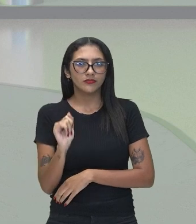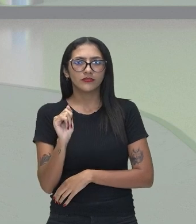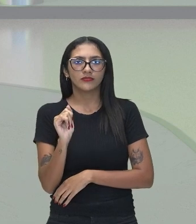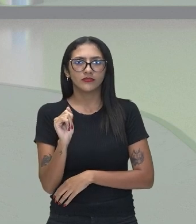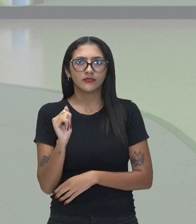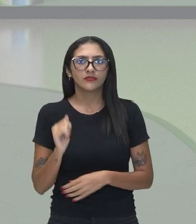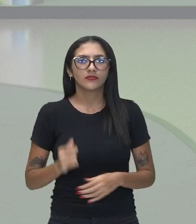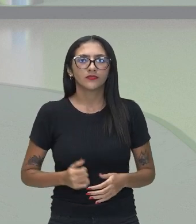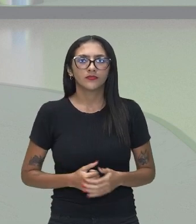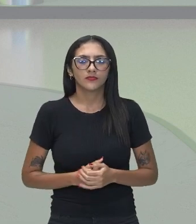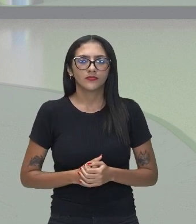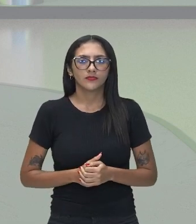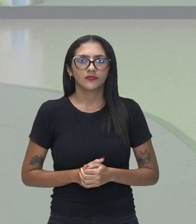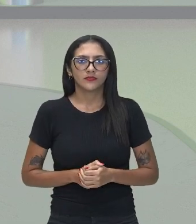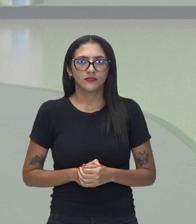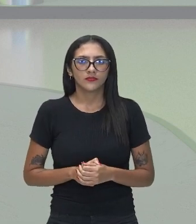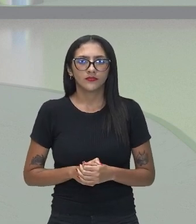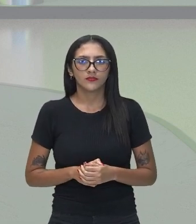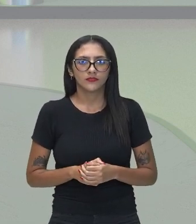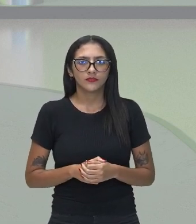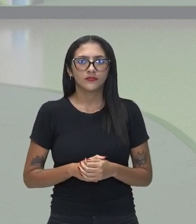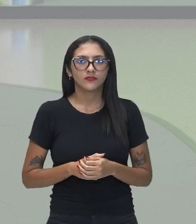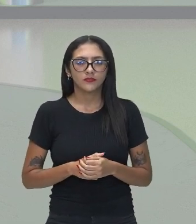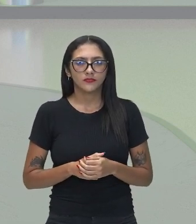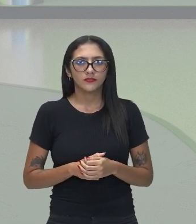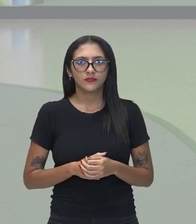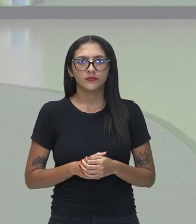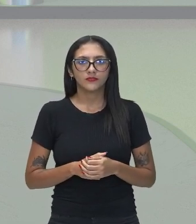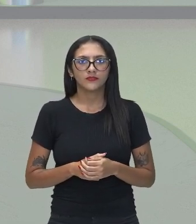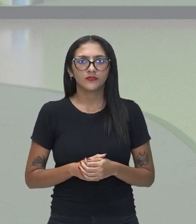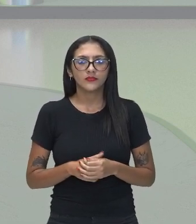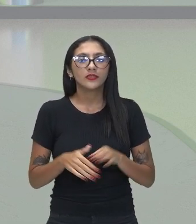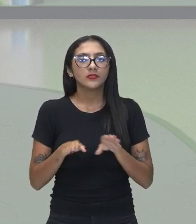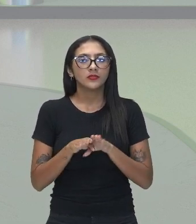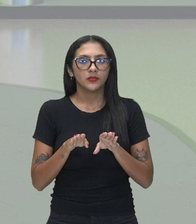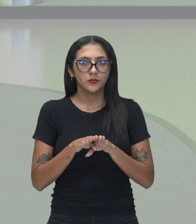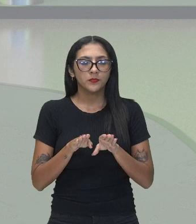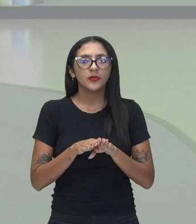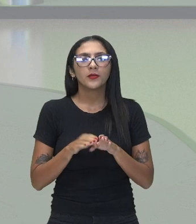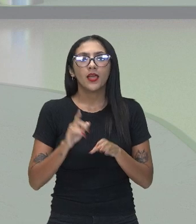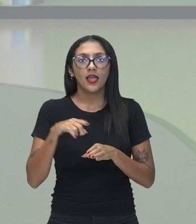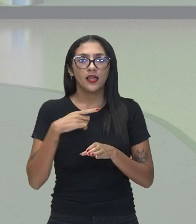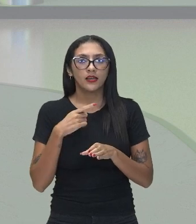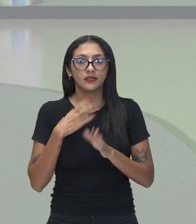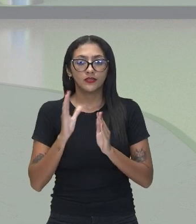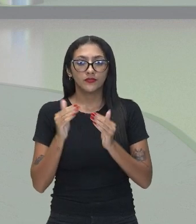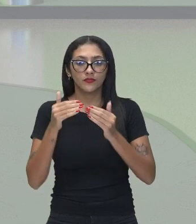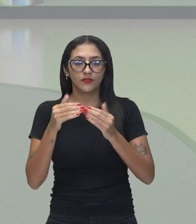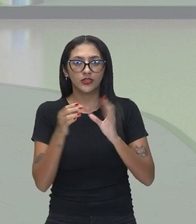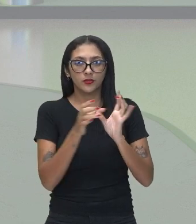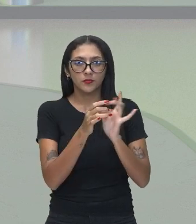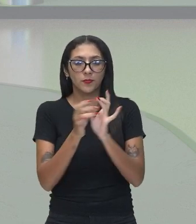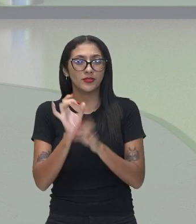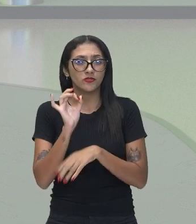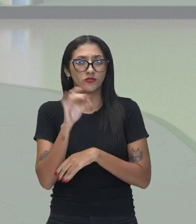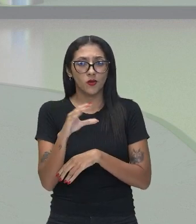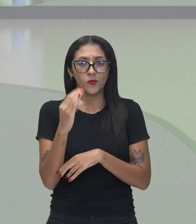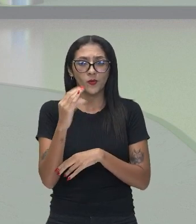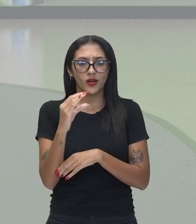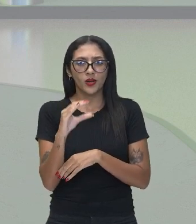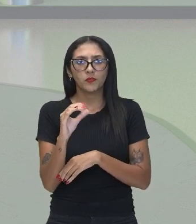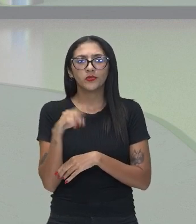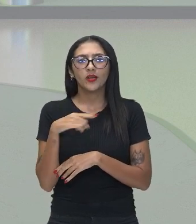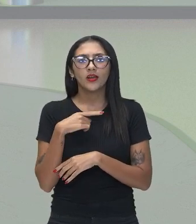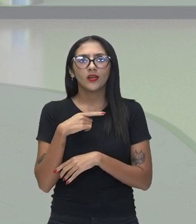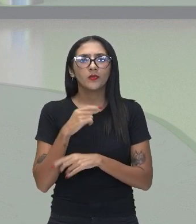da cadeia, tá? E quando a cadeia ela se fecha somente com carbono, ela é uma